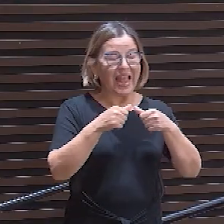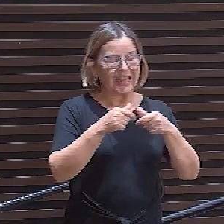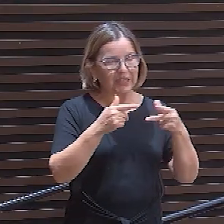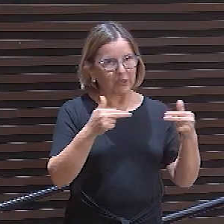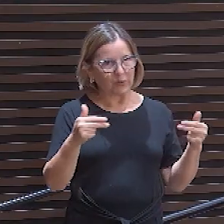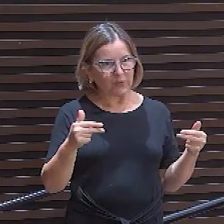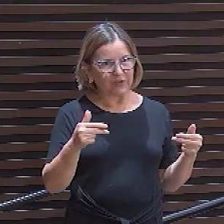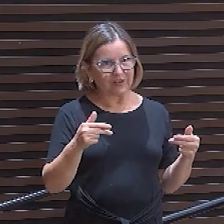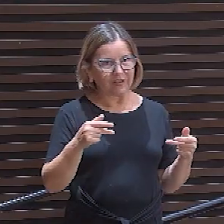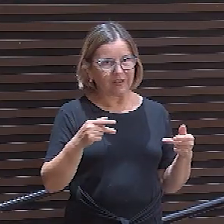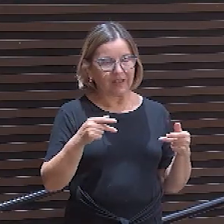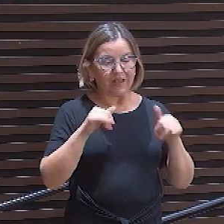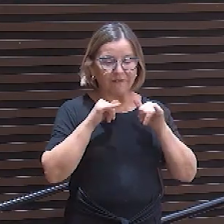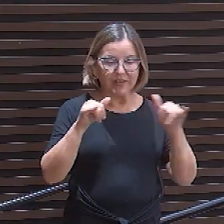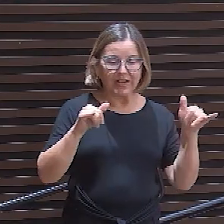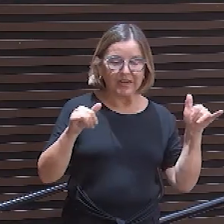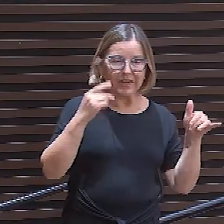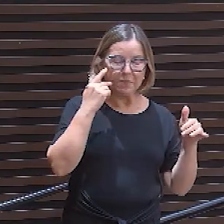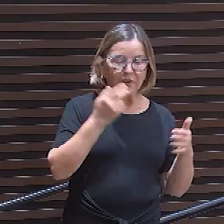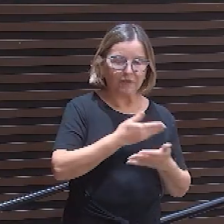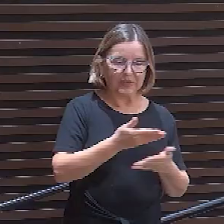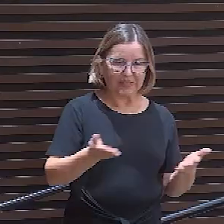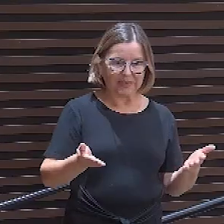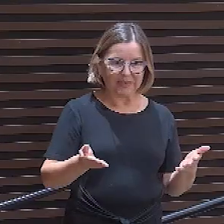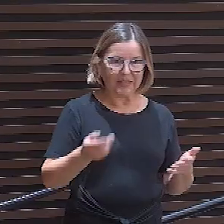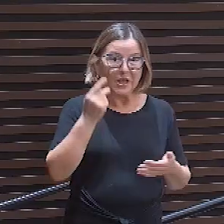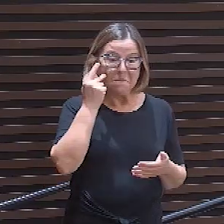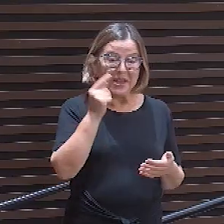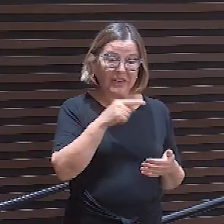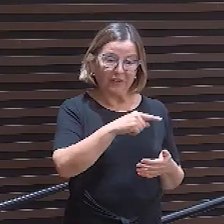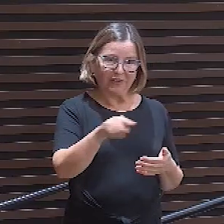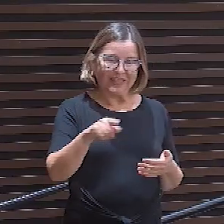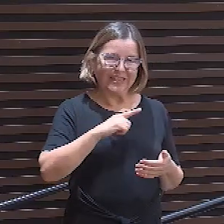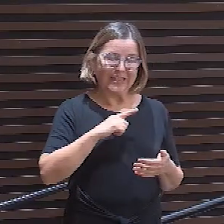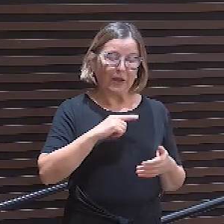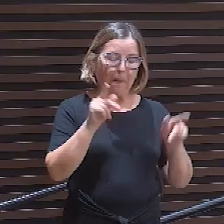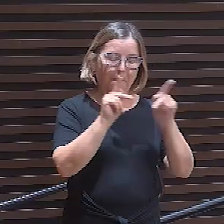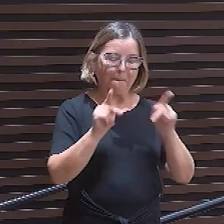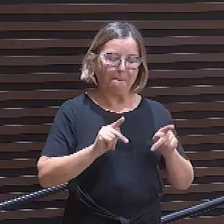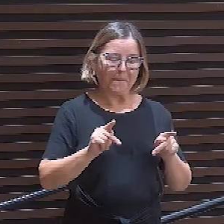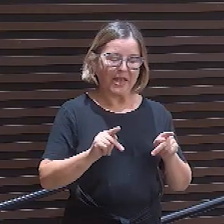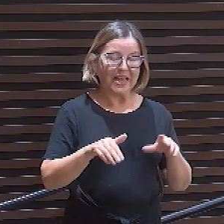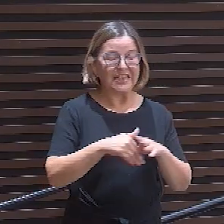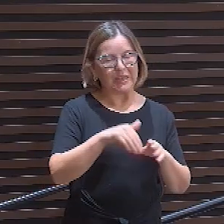paz em mim. No mundo vocês vão passar por